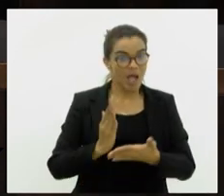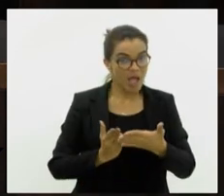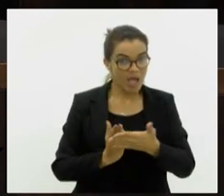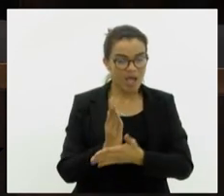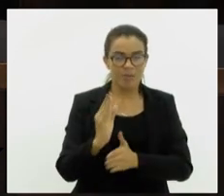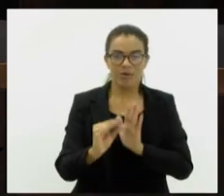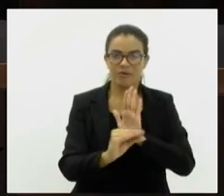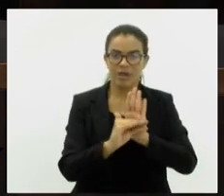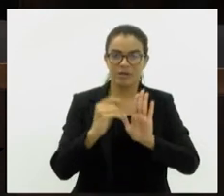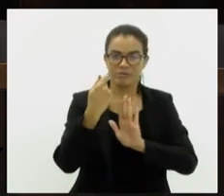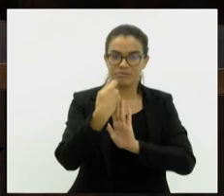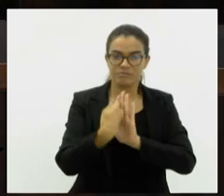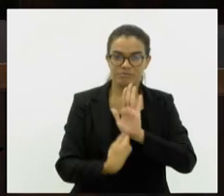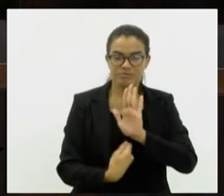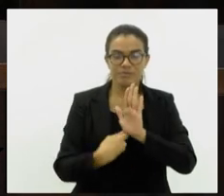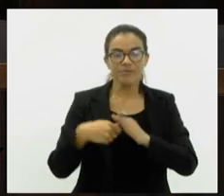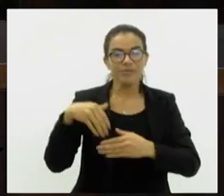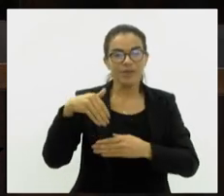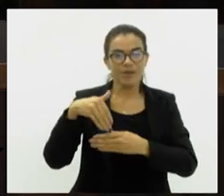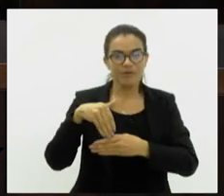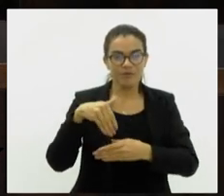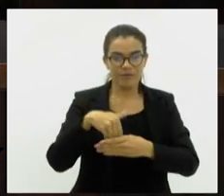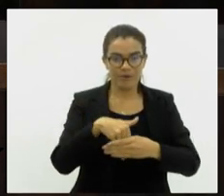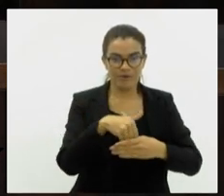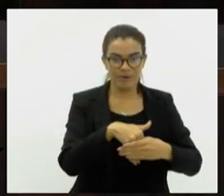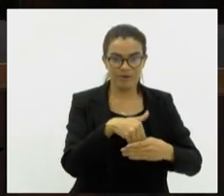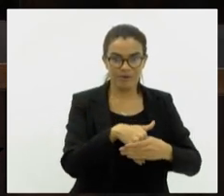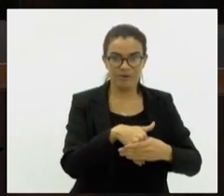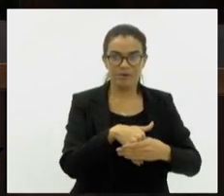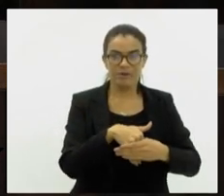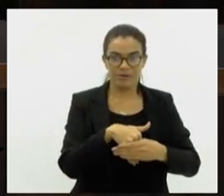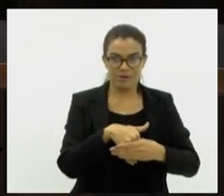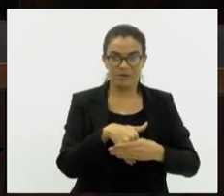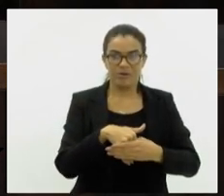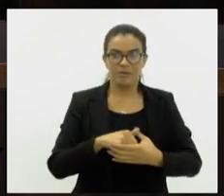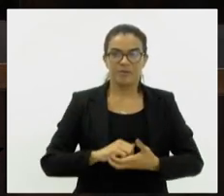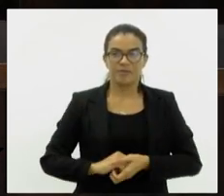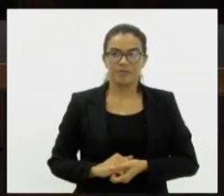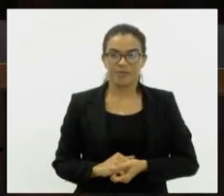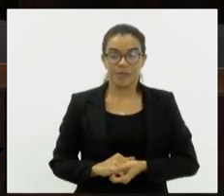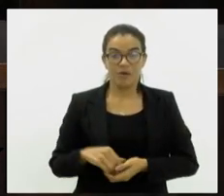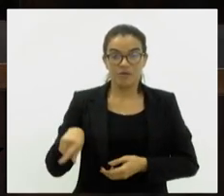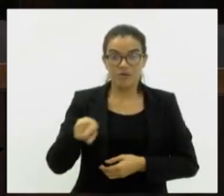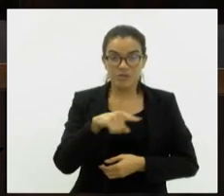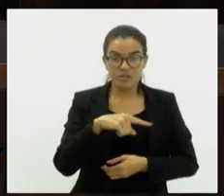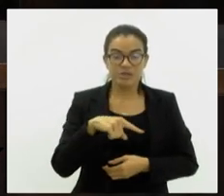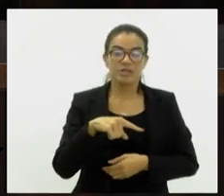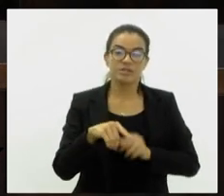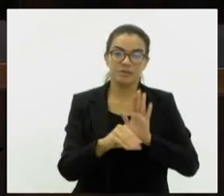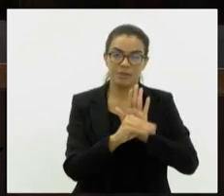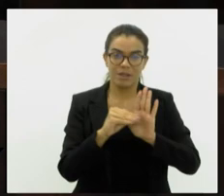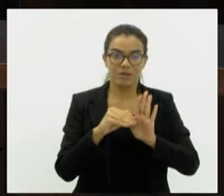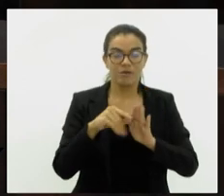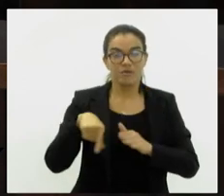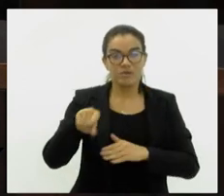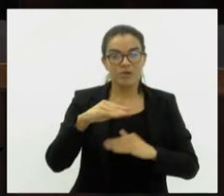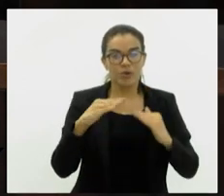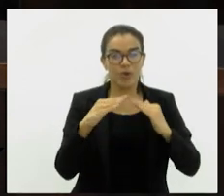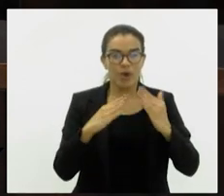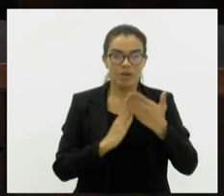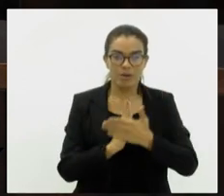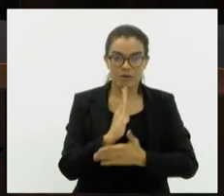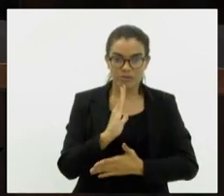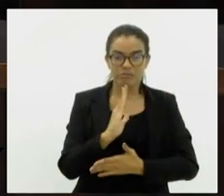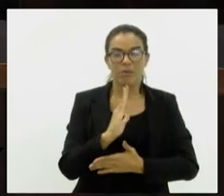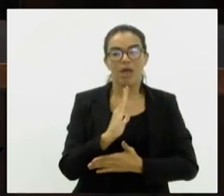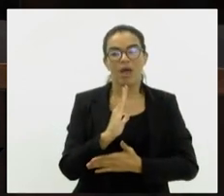aprovada a emenda de redação. Em votação, a redação do vencido, senhores que assim emendados, senhores que aprovam